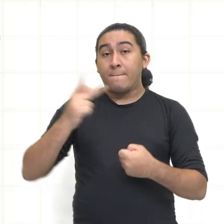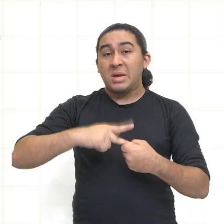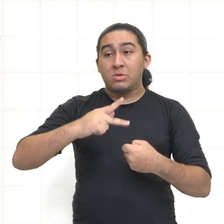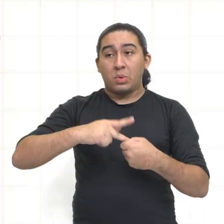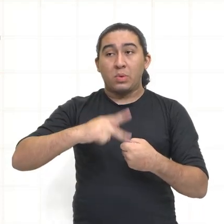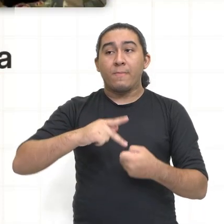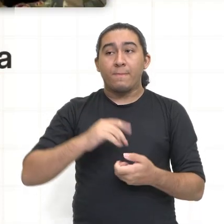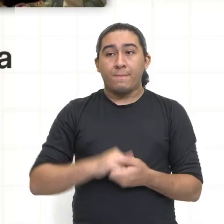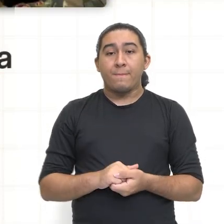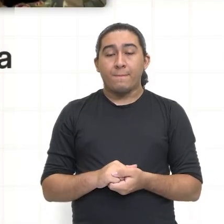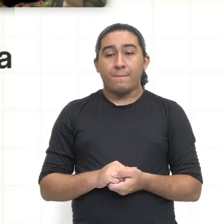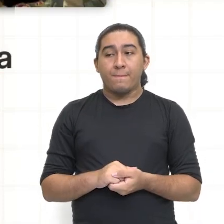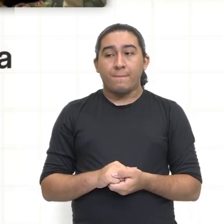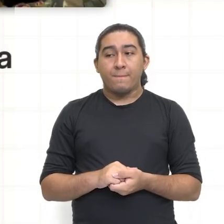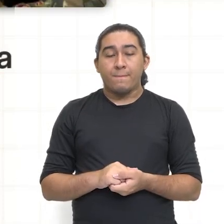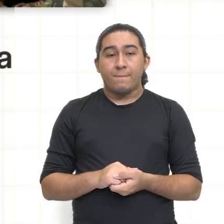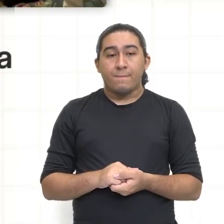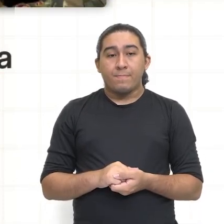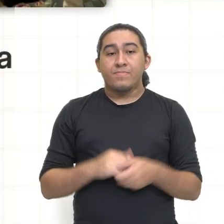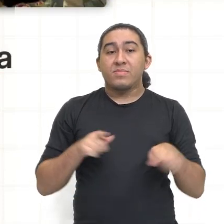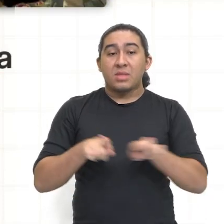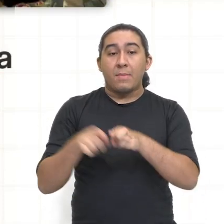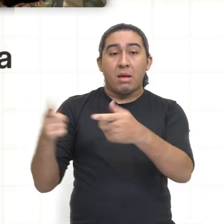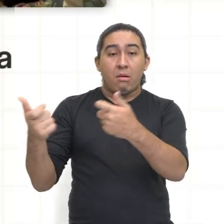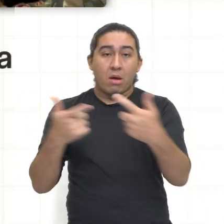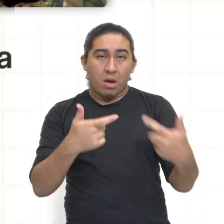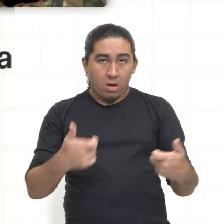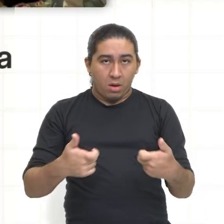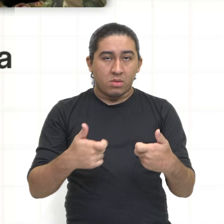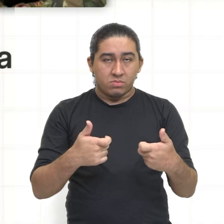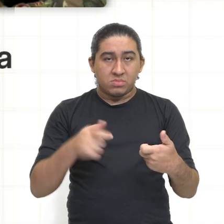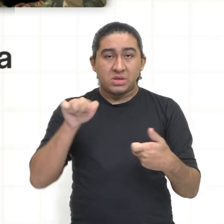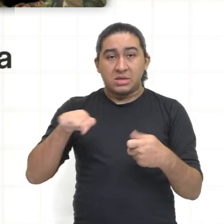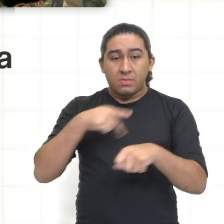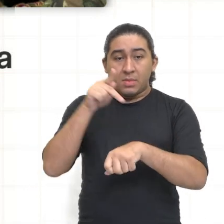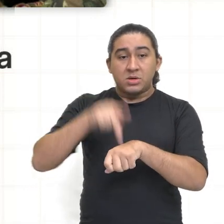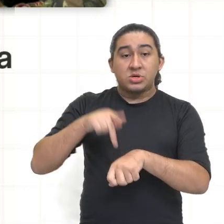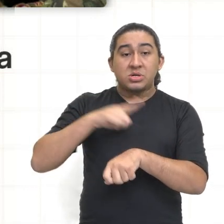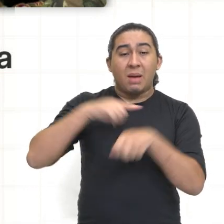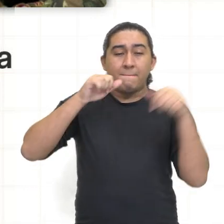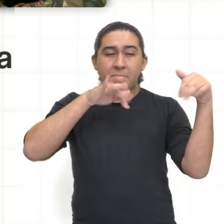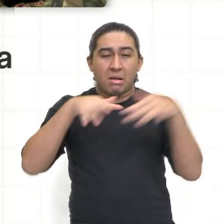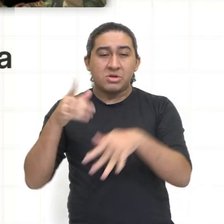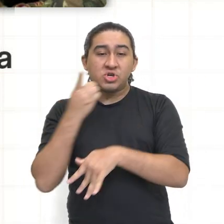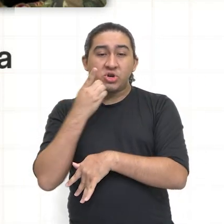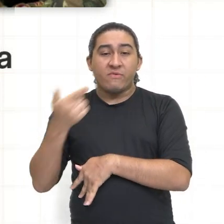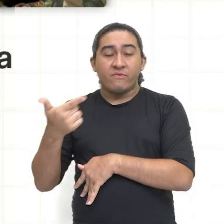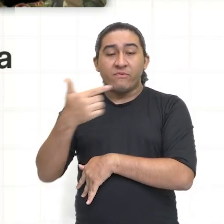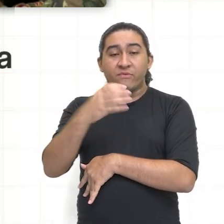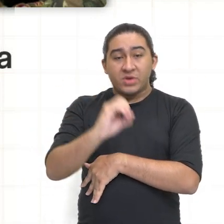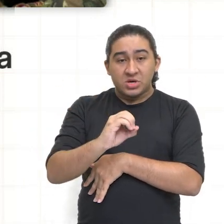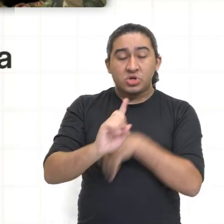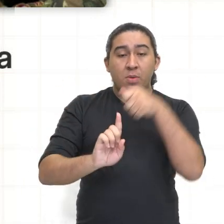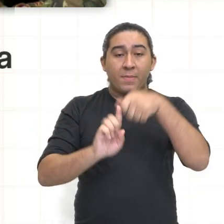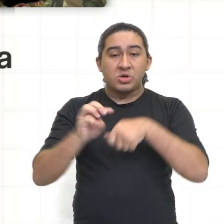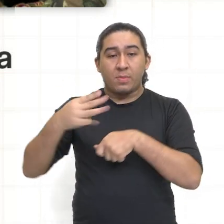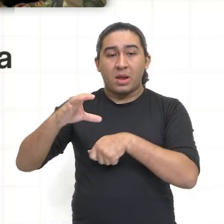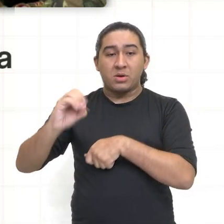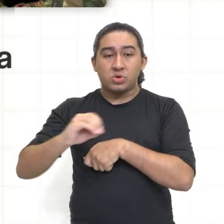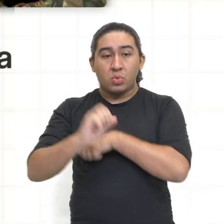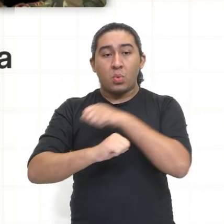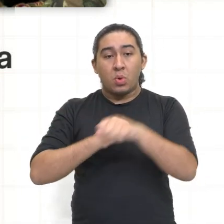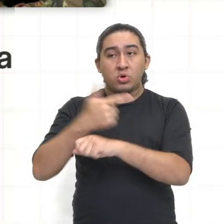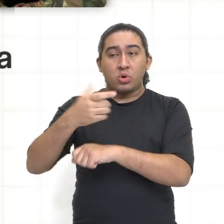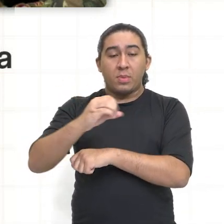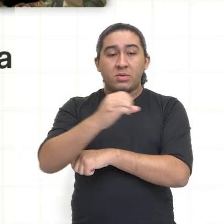petróleo, certo? Guerra do Iraque tem a sua invasão no dia 20 de março de 2003. Saddam,